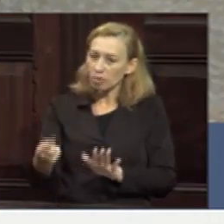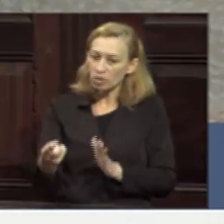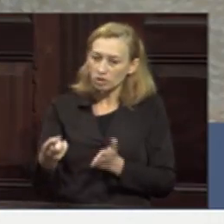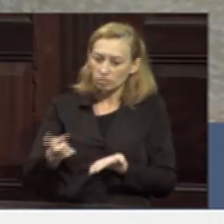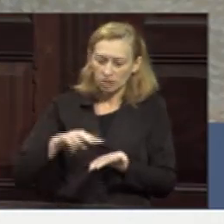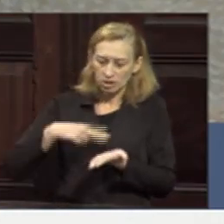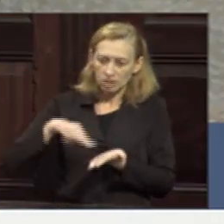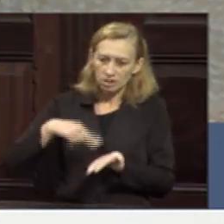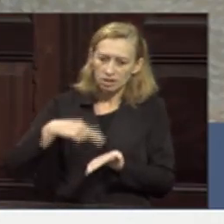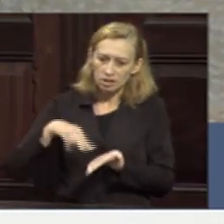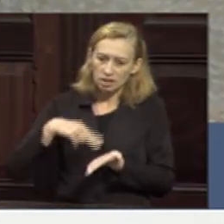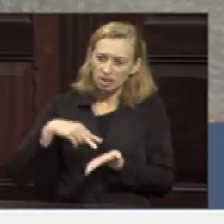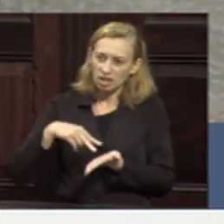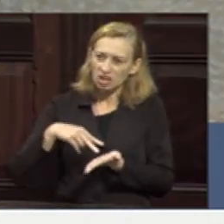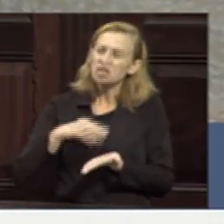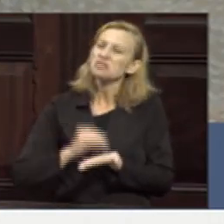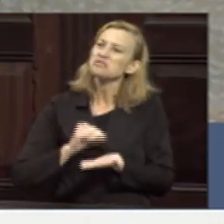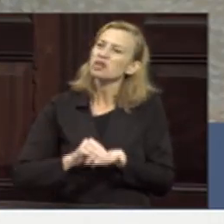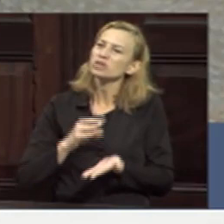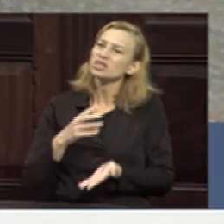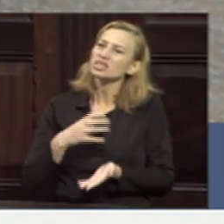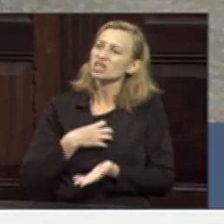a exploração do sentimento.